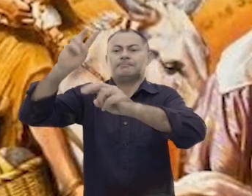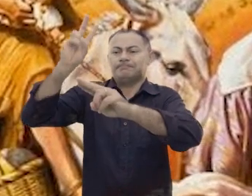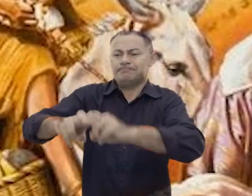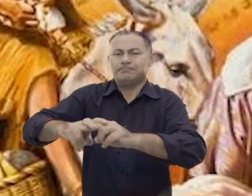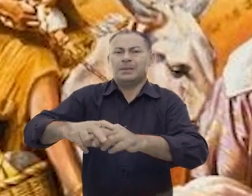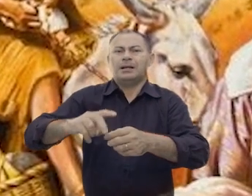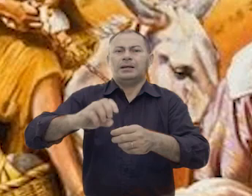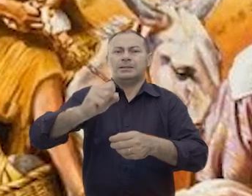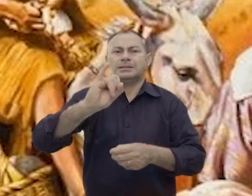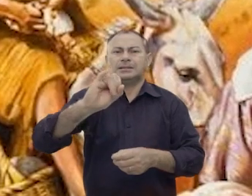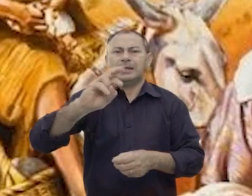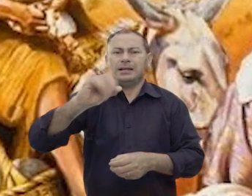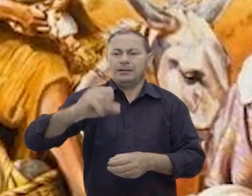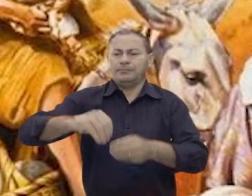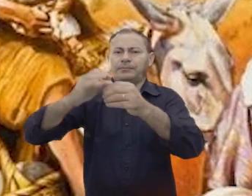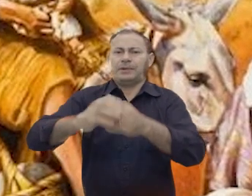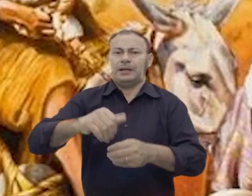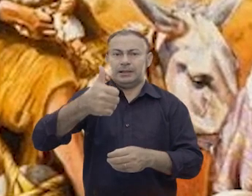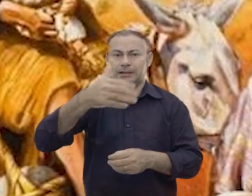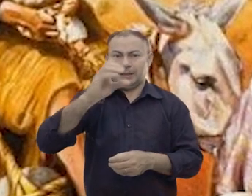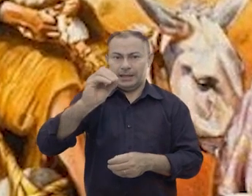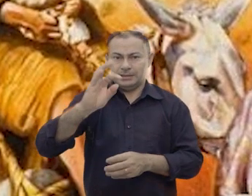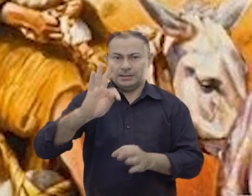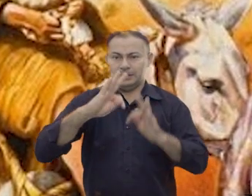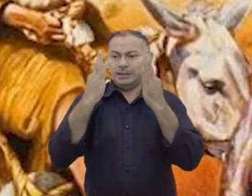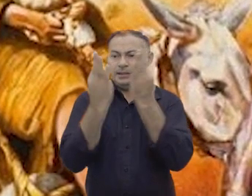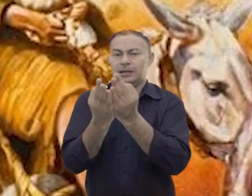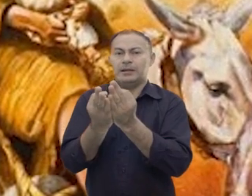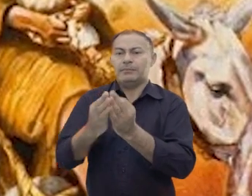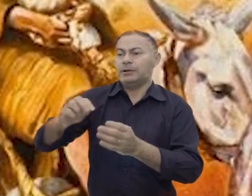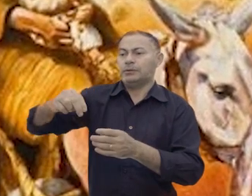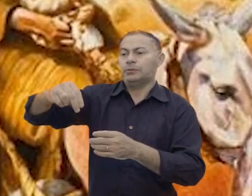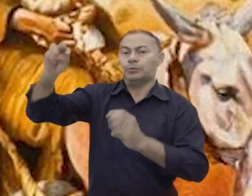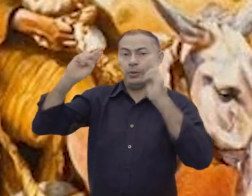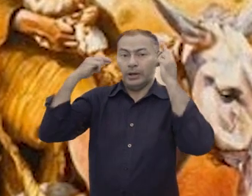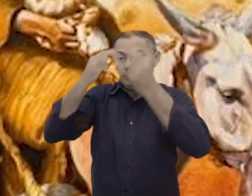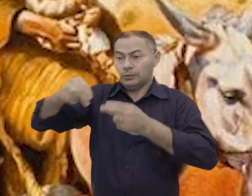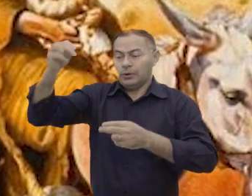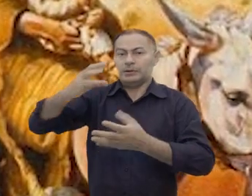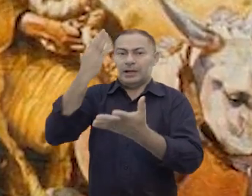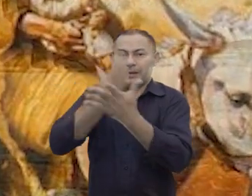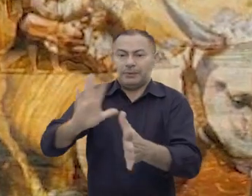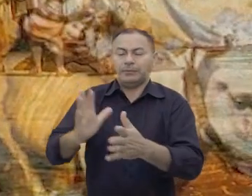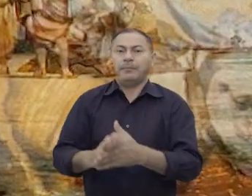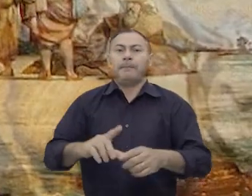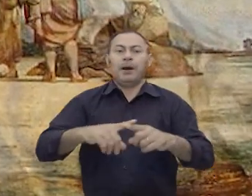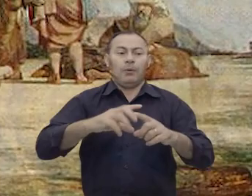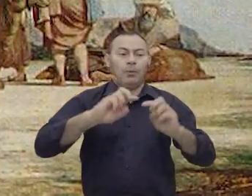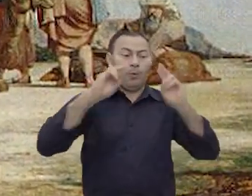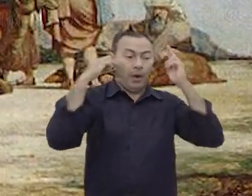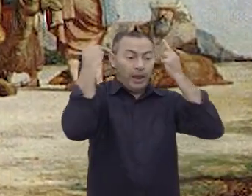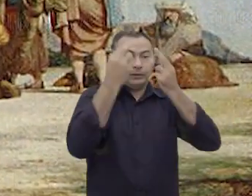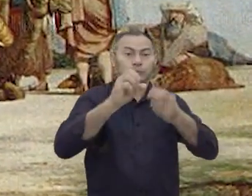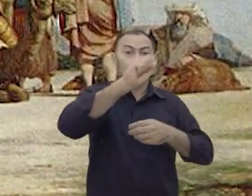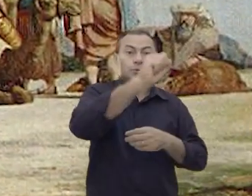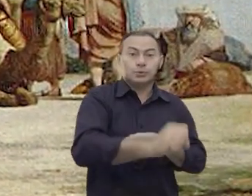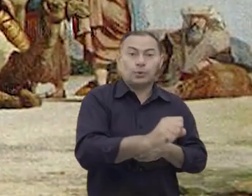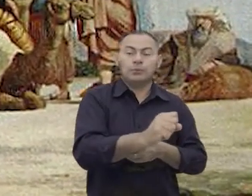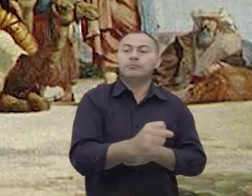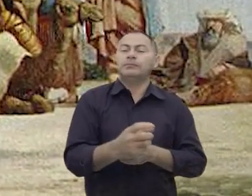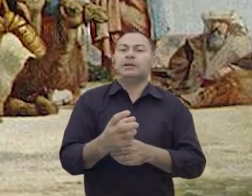Síria, as 10 tribos do norte foram extintas e nunca mais ouviu-se falar delas. Mas o reino do